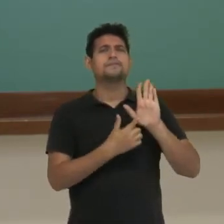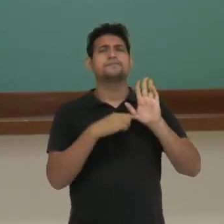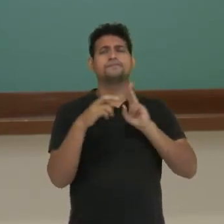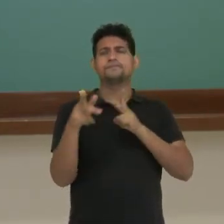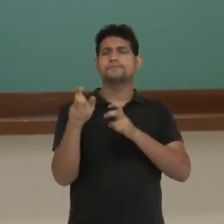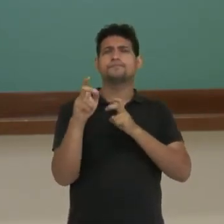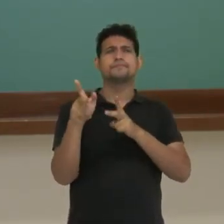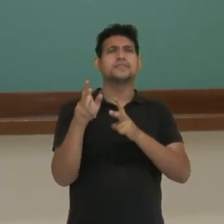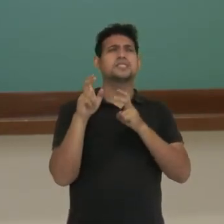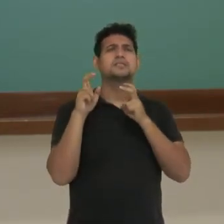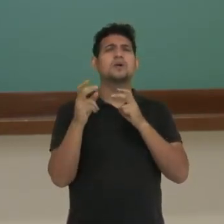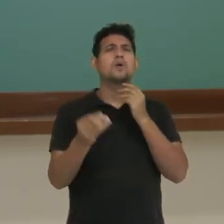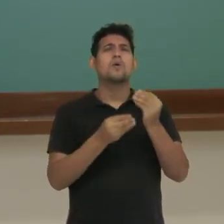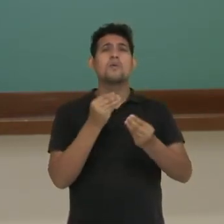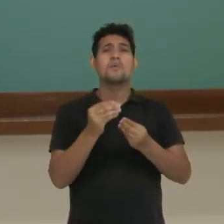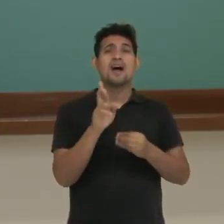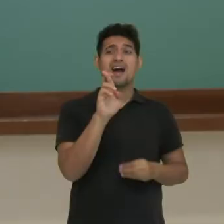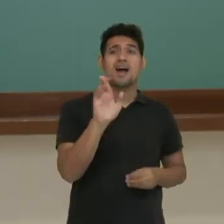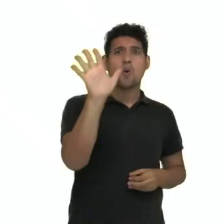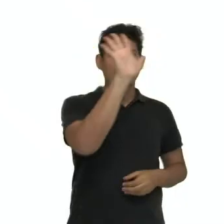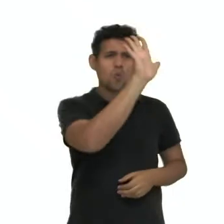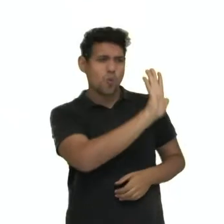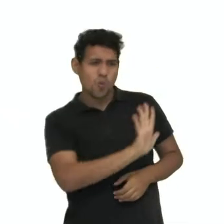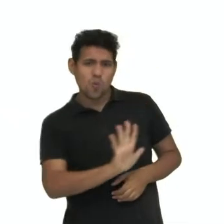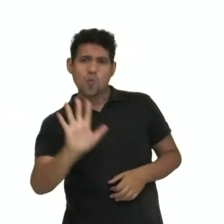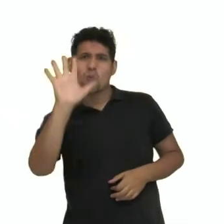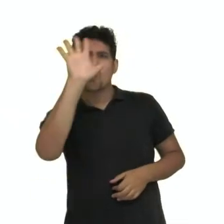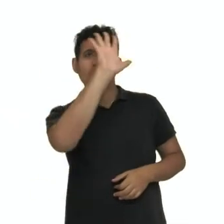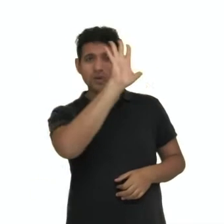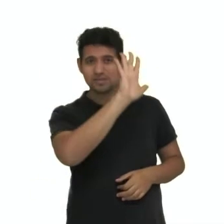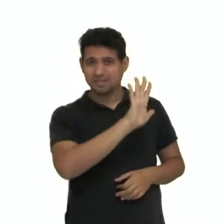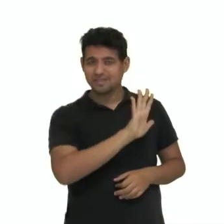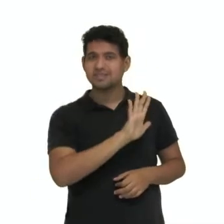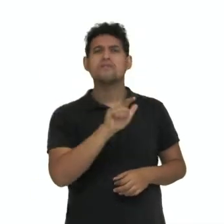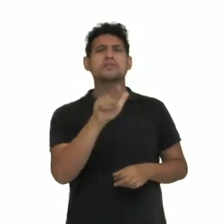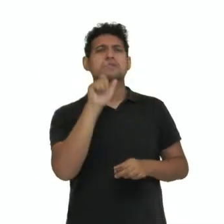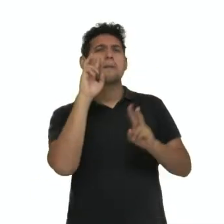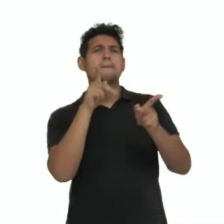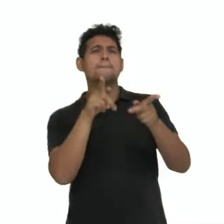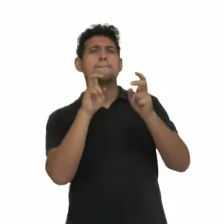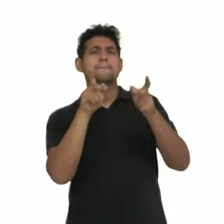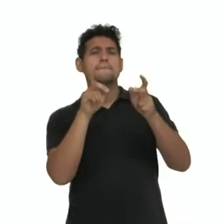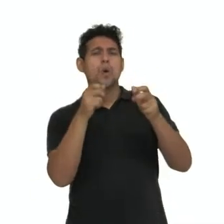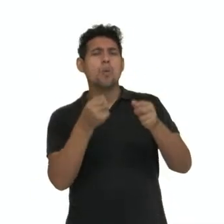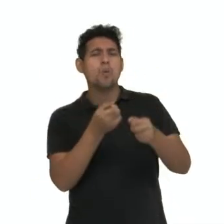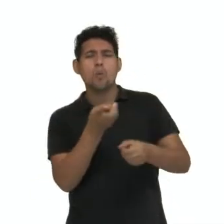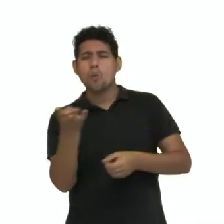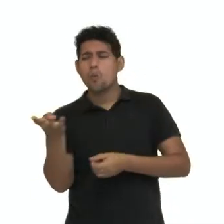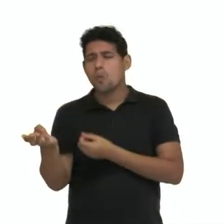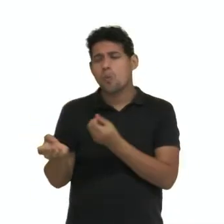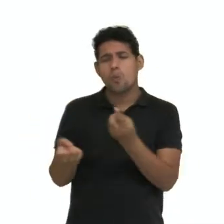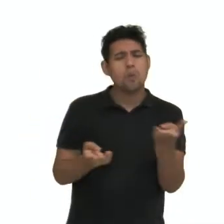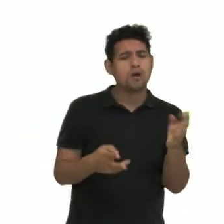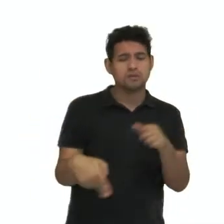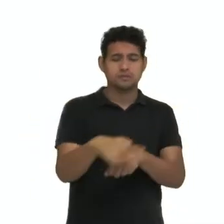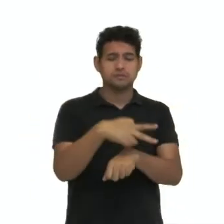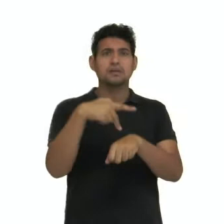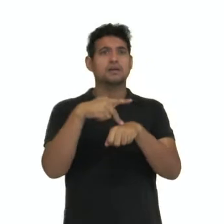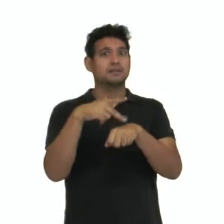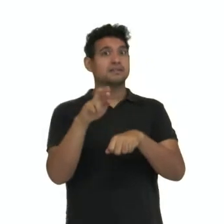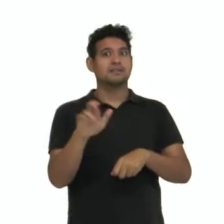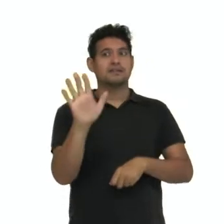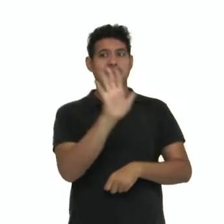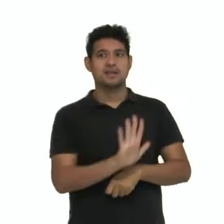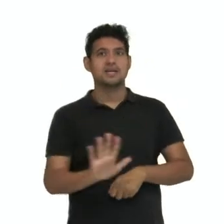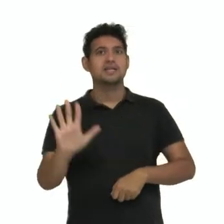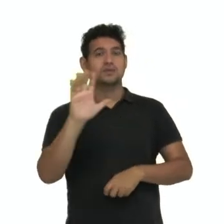observar o tamanho da Rússia. Então, em termos geopolíticos, observem a quantidade de países pelos quais a Rússia faz